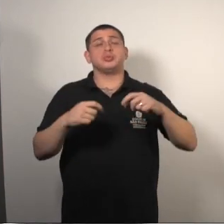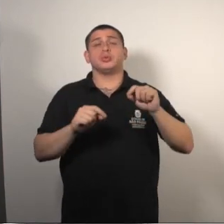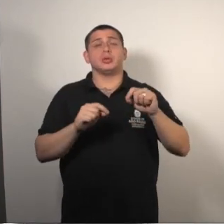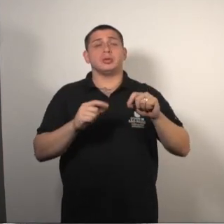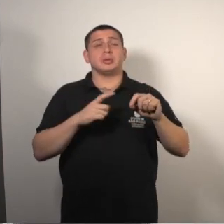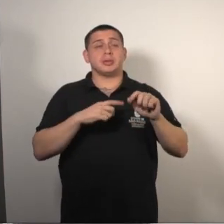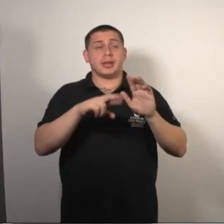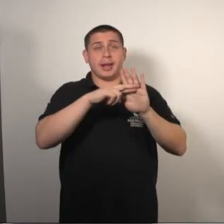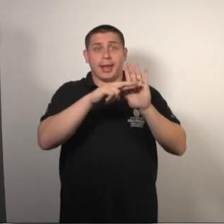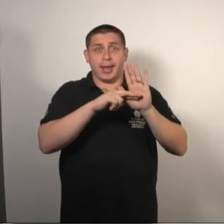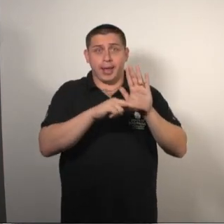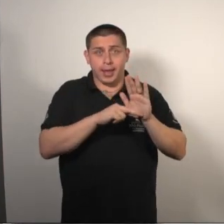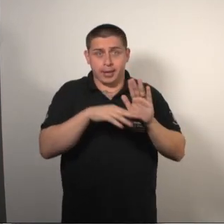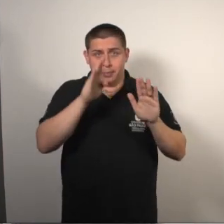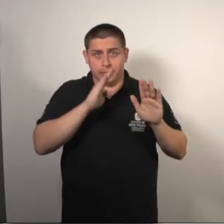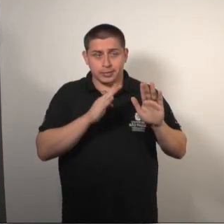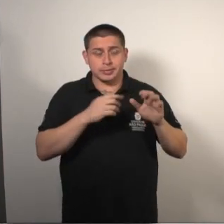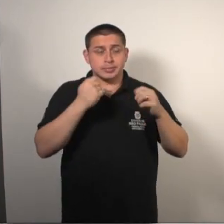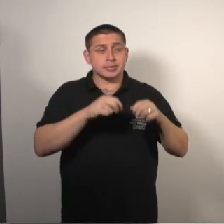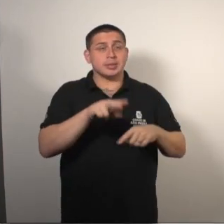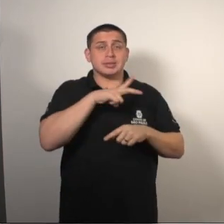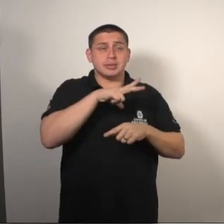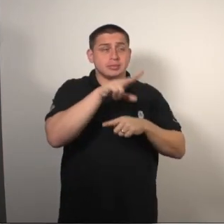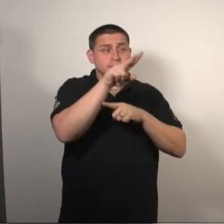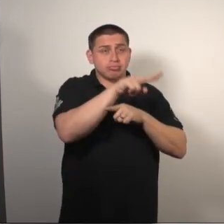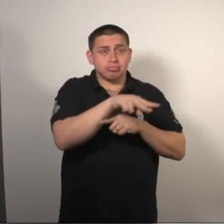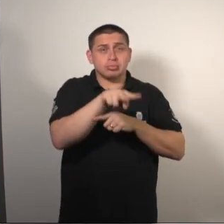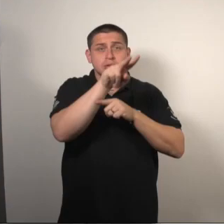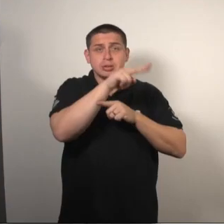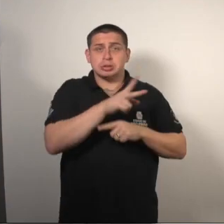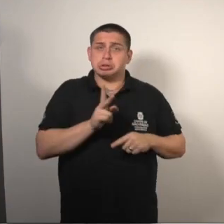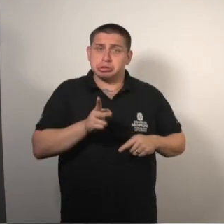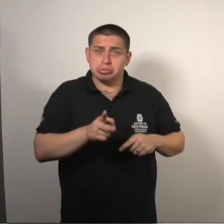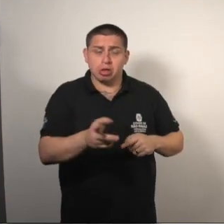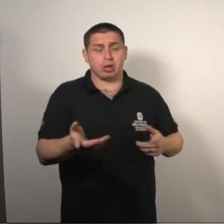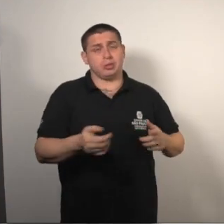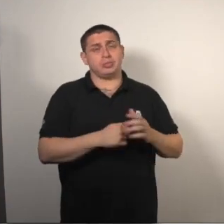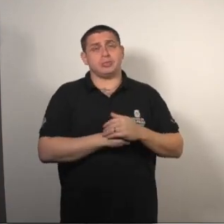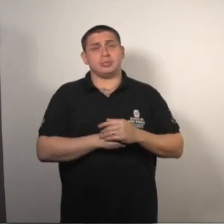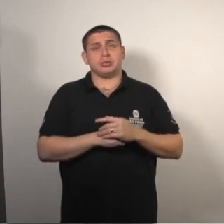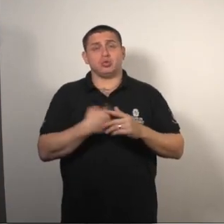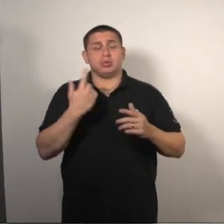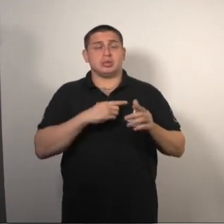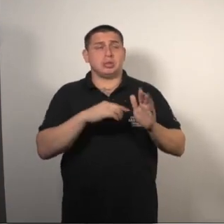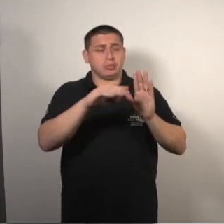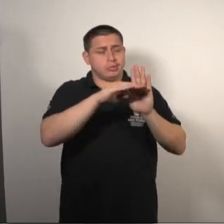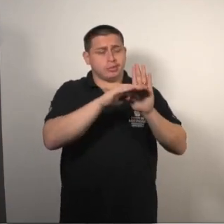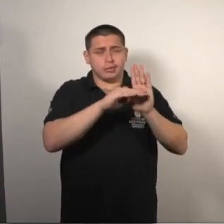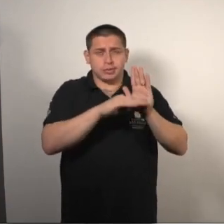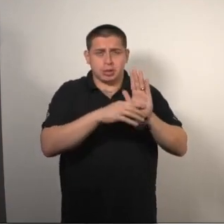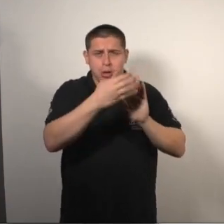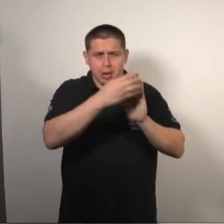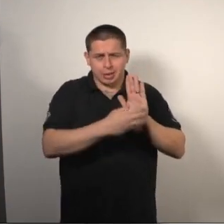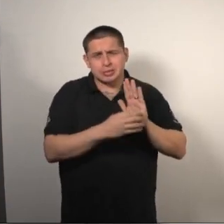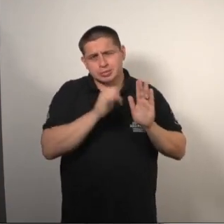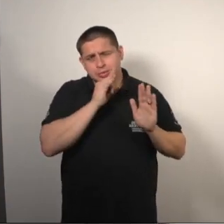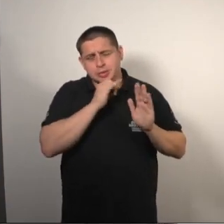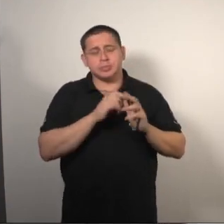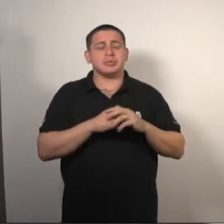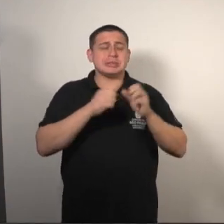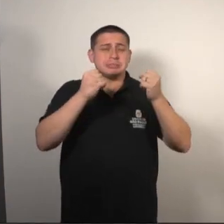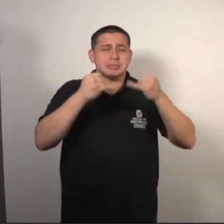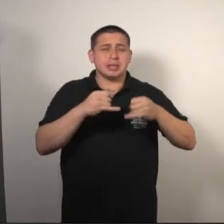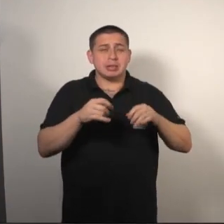brasileira. Essas inspeções rotineiras é onde a gente faz o cadastramento, e a gente está falando em mais de